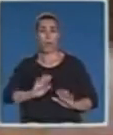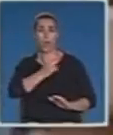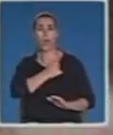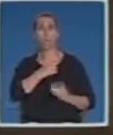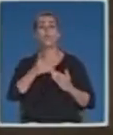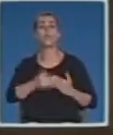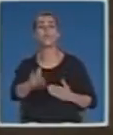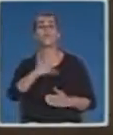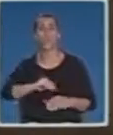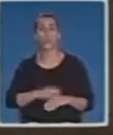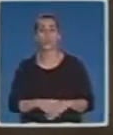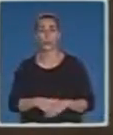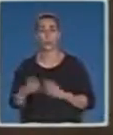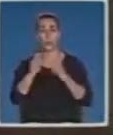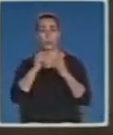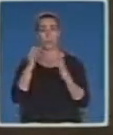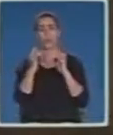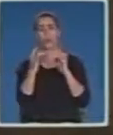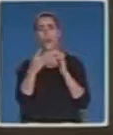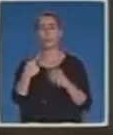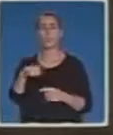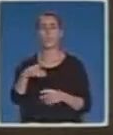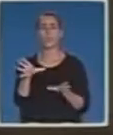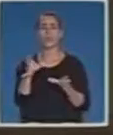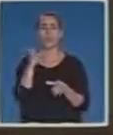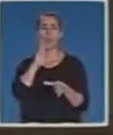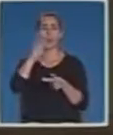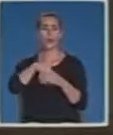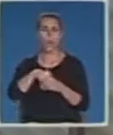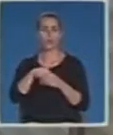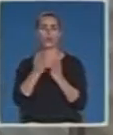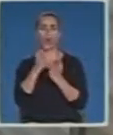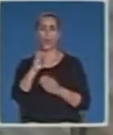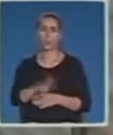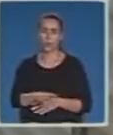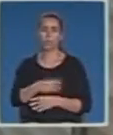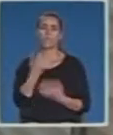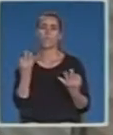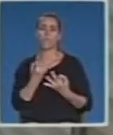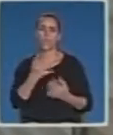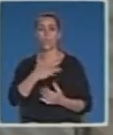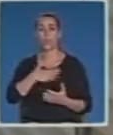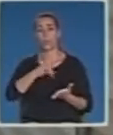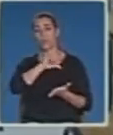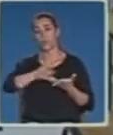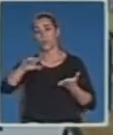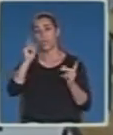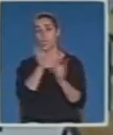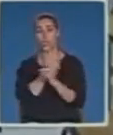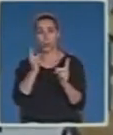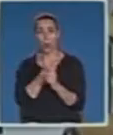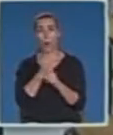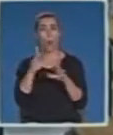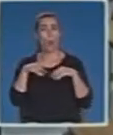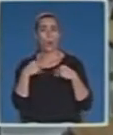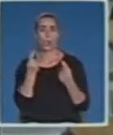por quanto tempo? A nossa reportagem contactou o presidente do Conselho Executivo da Escola Canto da Maia, que nos confirmou que as empresas cancelaram o transporte porque não aceitam